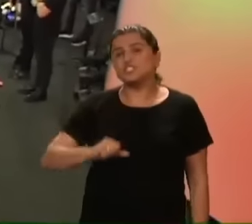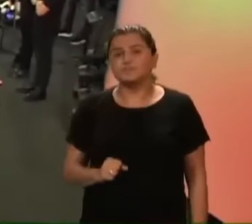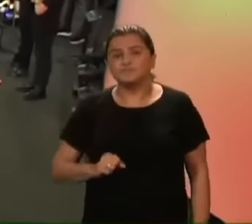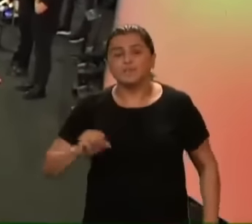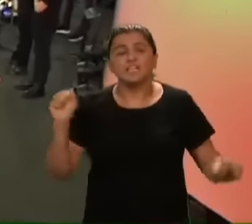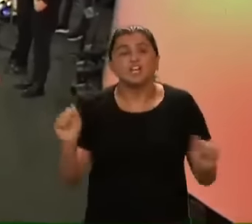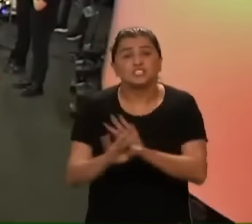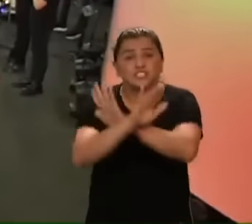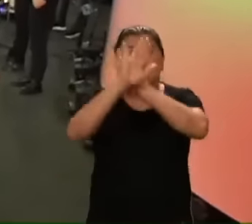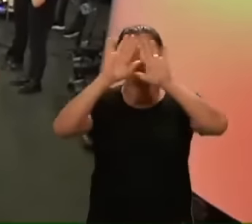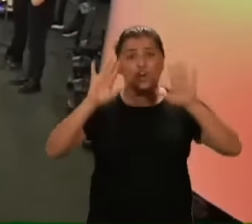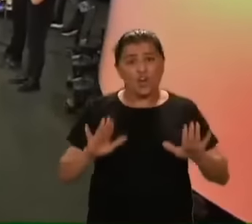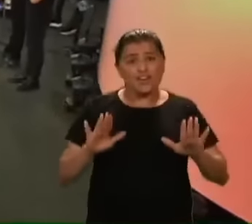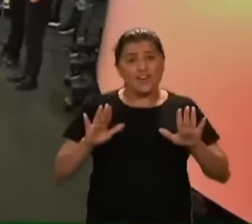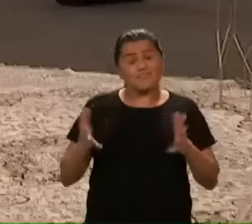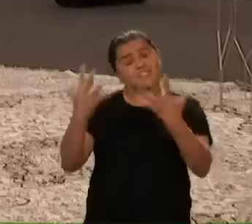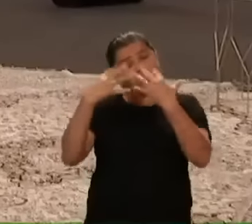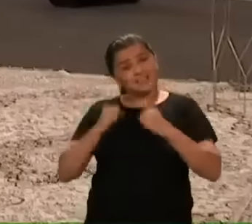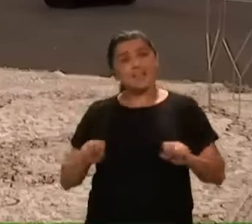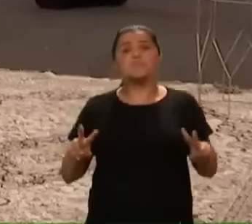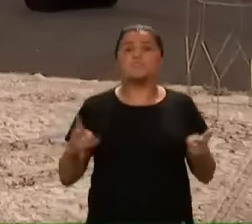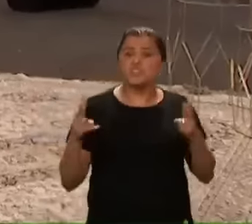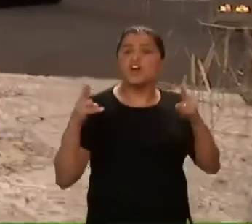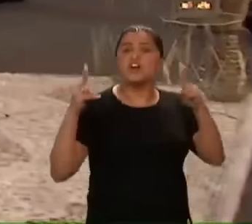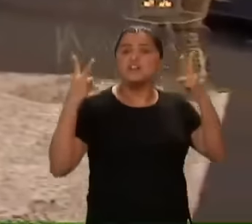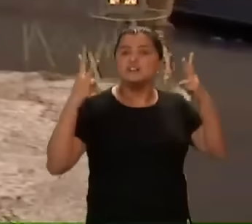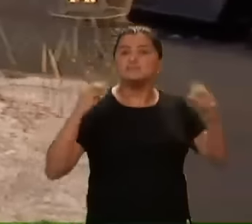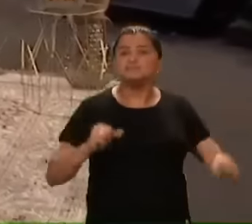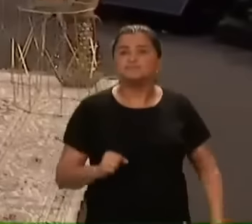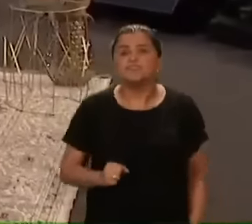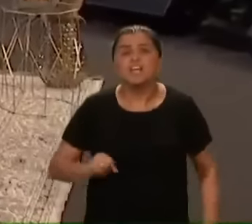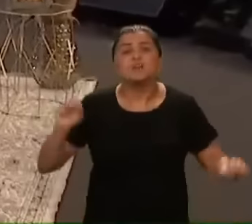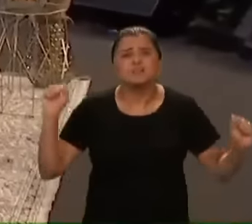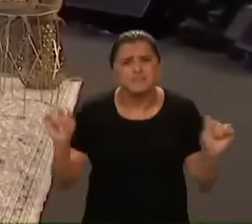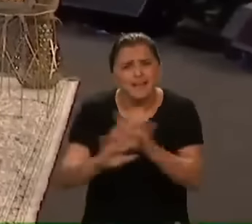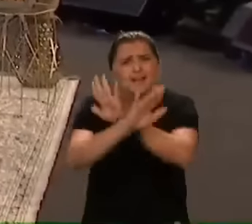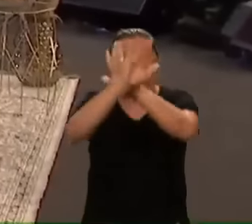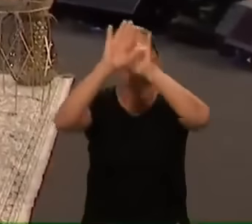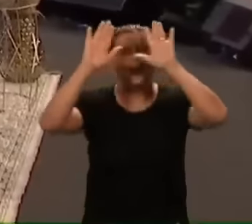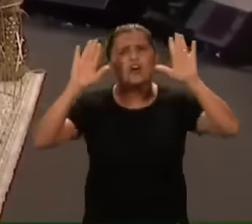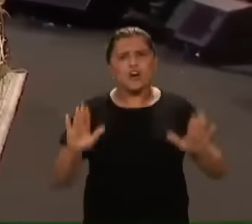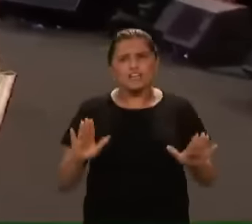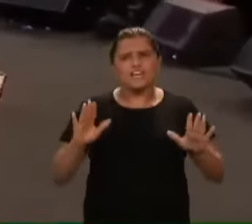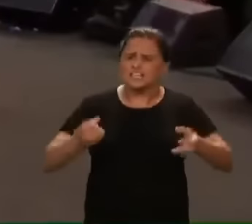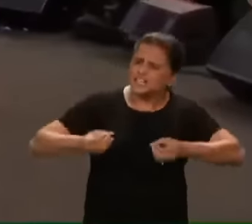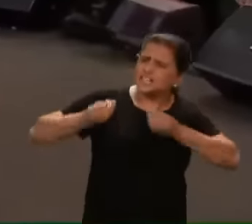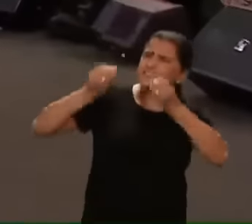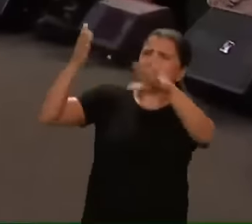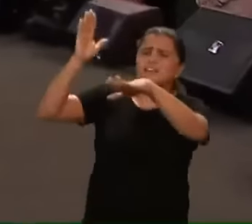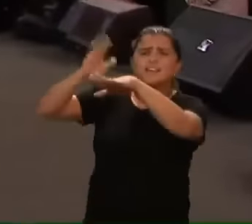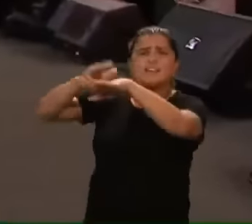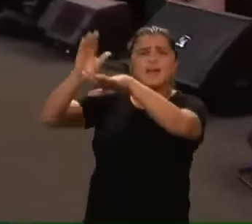glória, que a gente recebe vitória. E quando a gente dá glória, entregando aquilo que pertence a Ele. Ah,